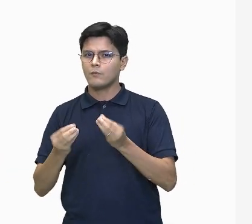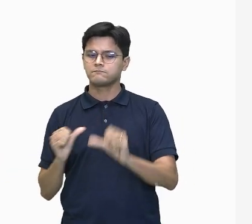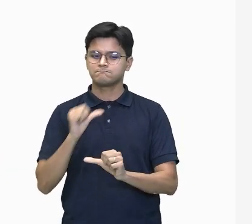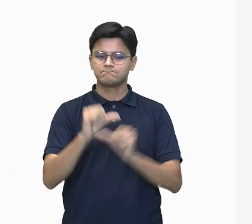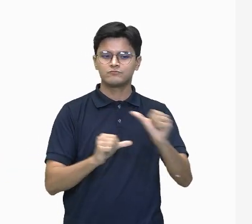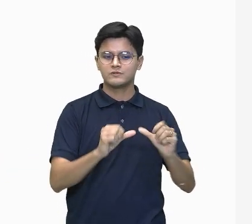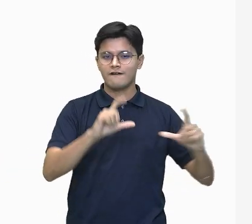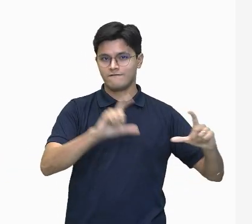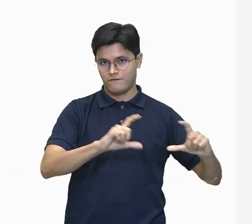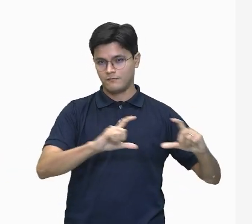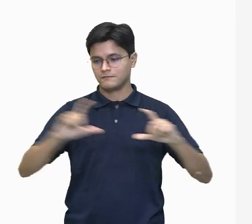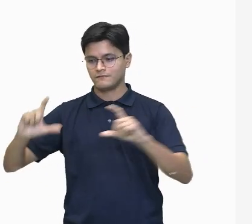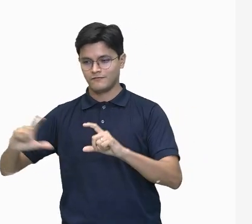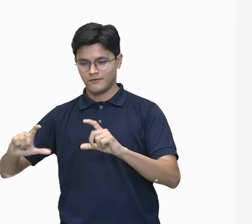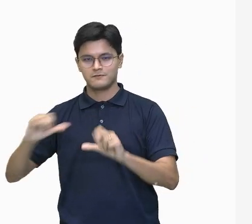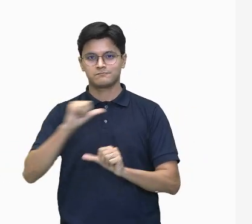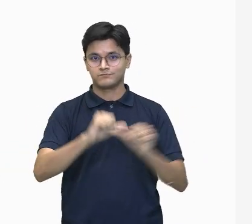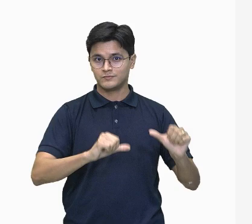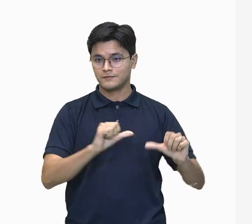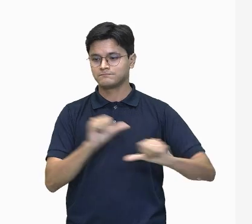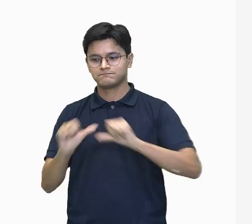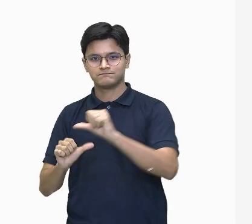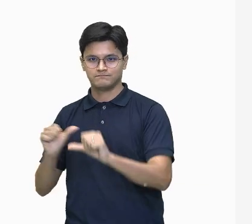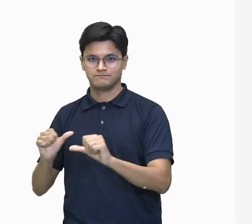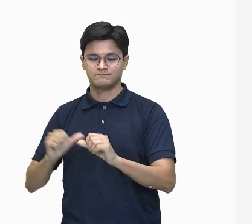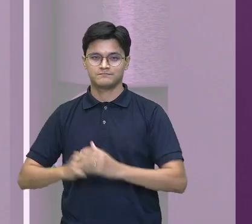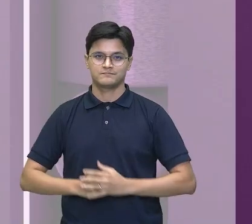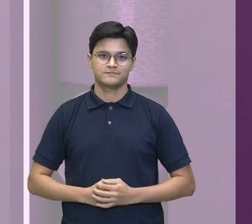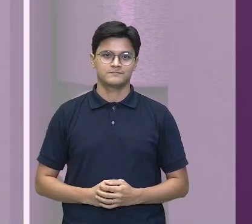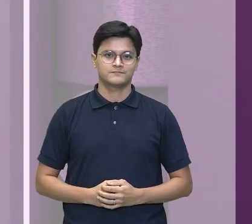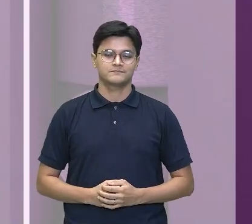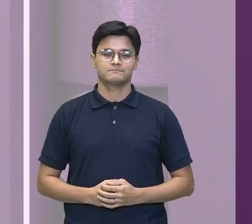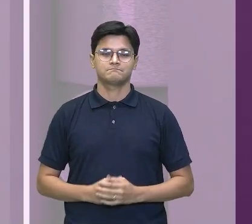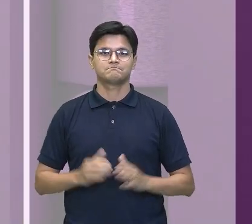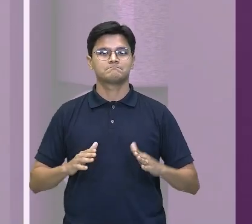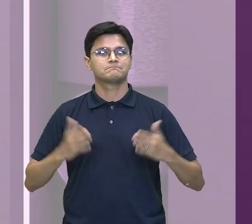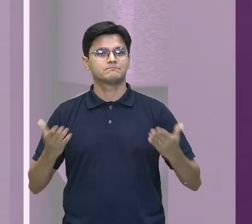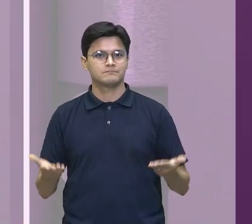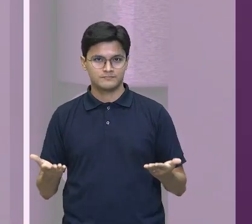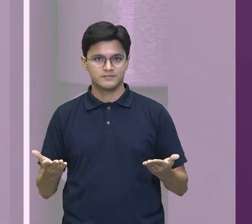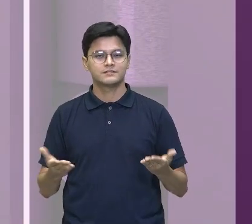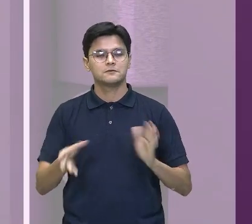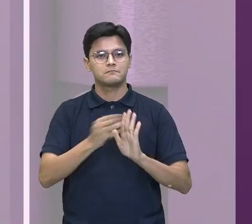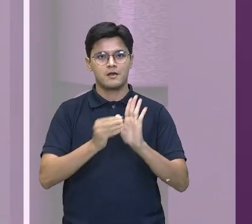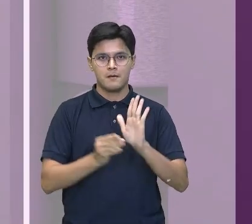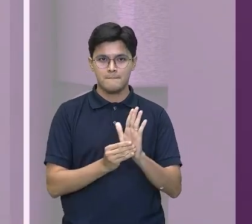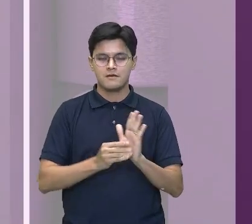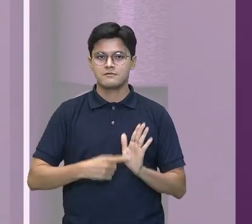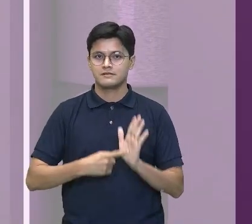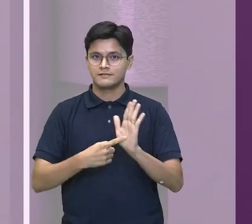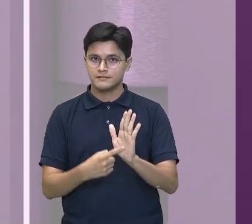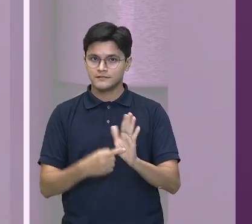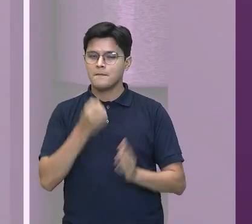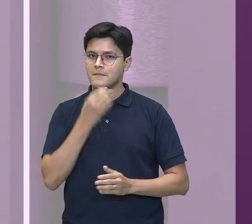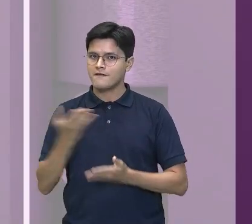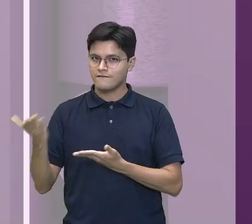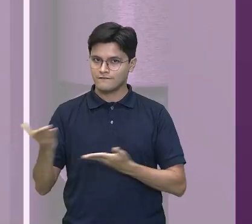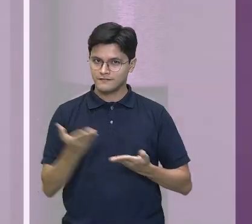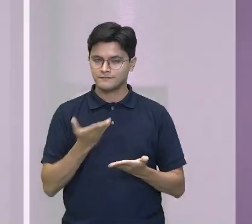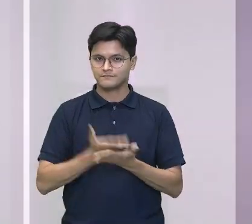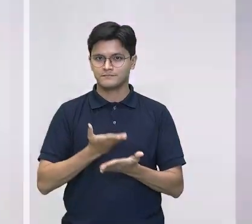formas, né? A canônica para geral e a geral para canônica. Então, esse é o nosso tema. Seja mais uma vez bem-vindo à nossa